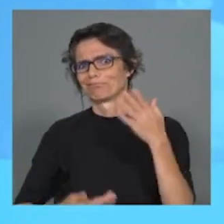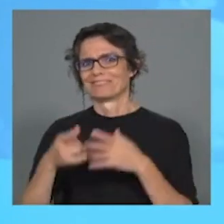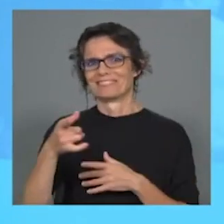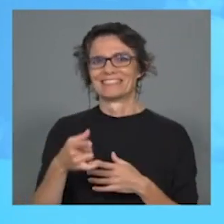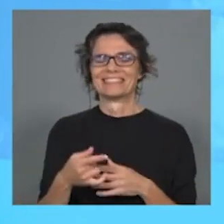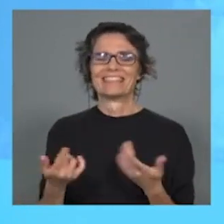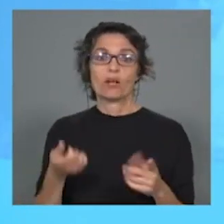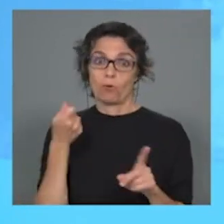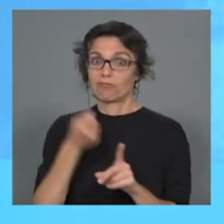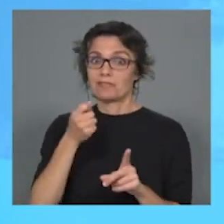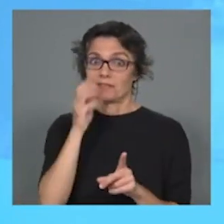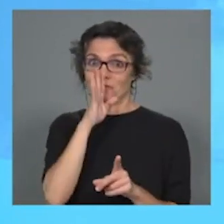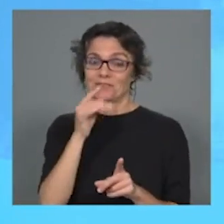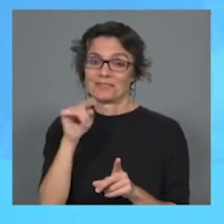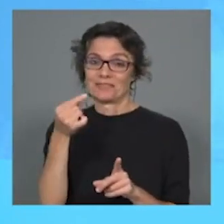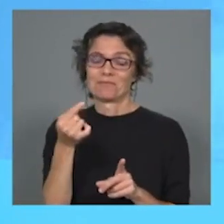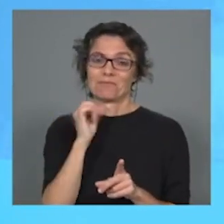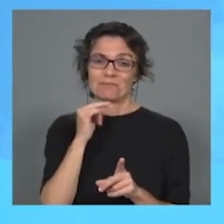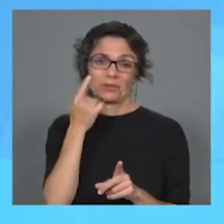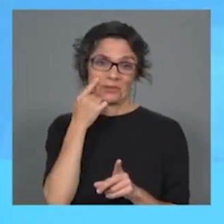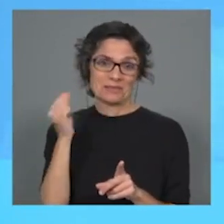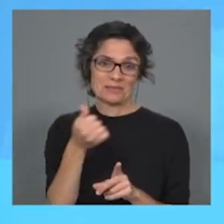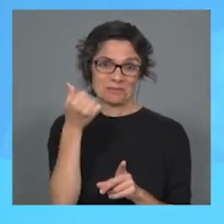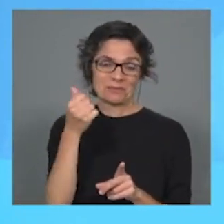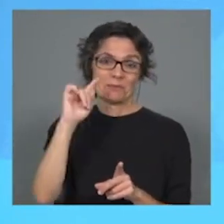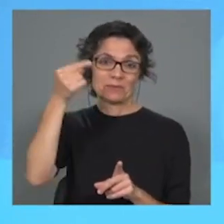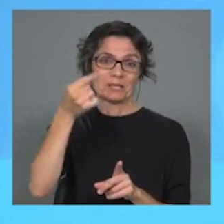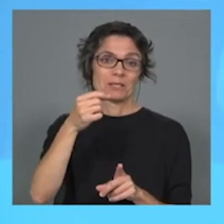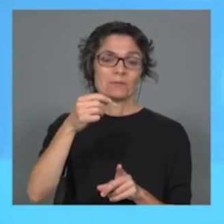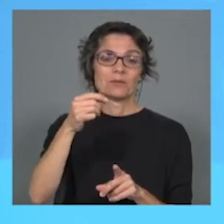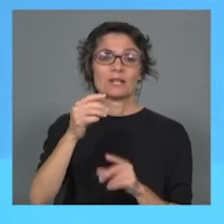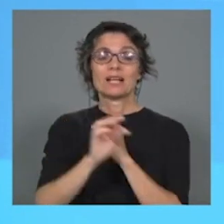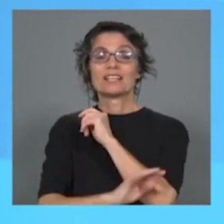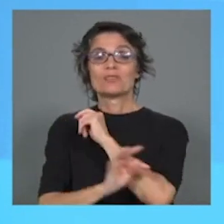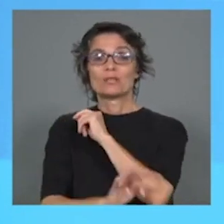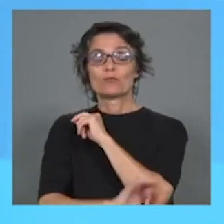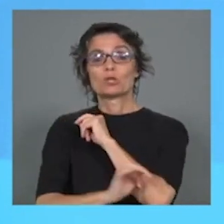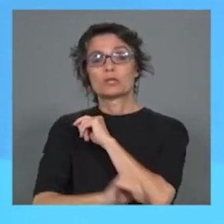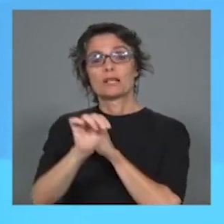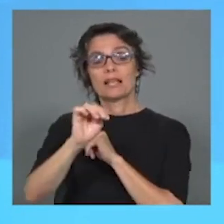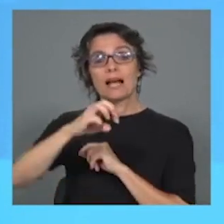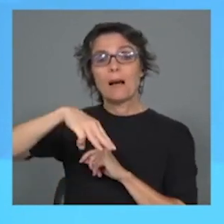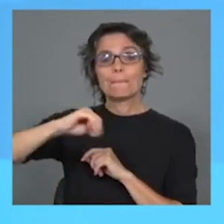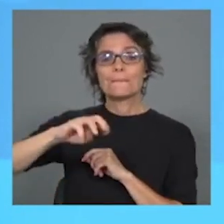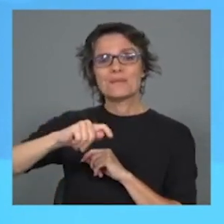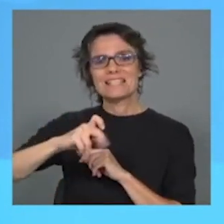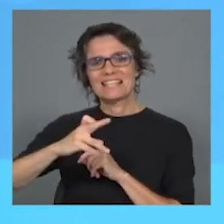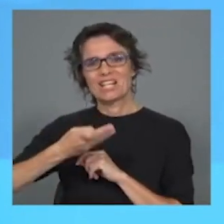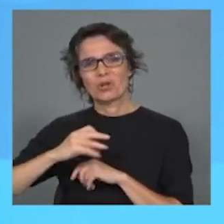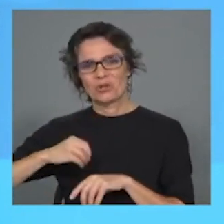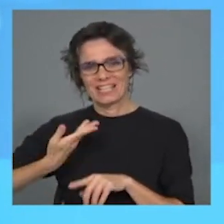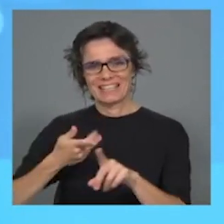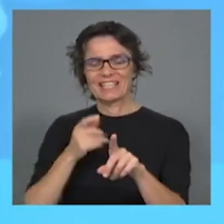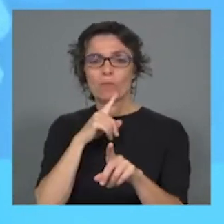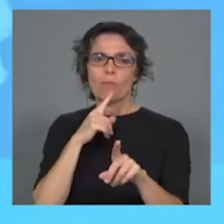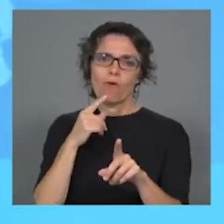já, o desafio para que, mais logo, vão até às instalações da Junta de Freguesia da Misericórdia e participar neste colóquio